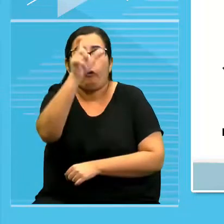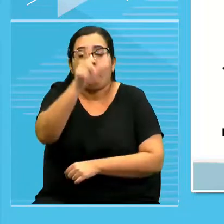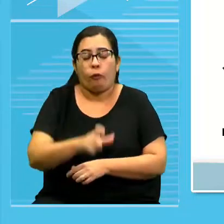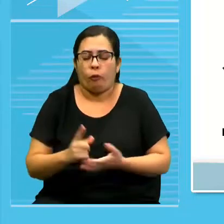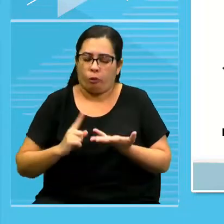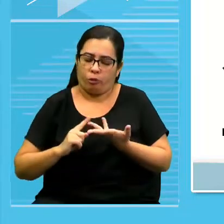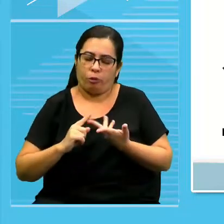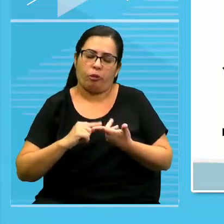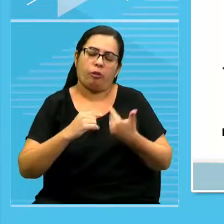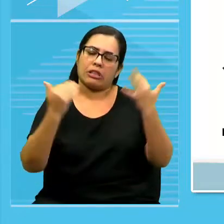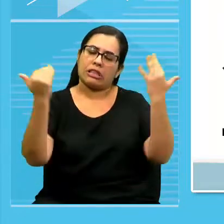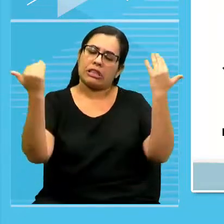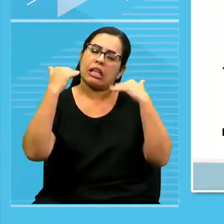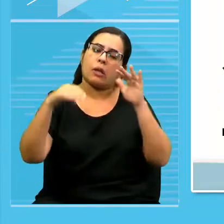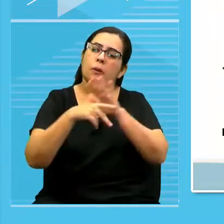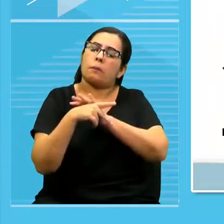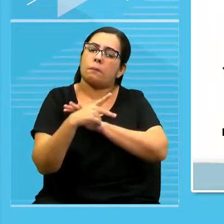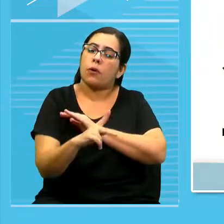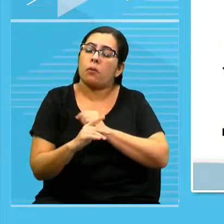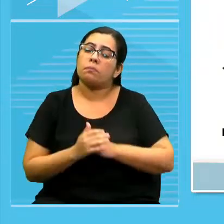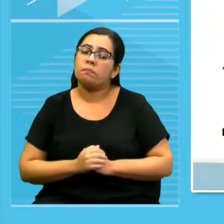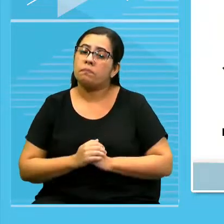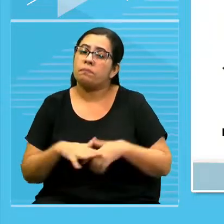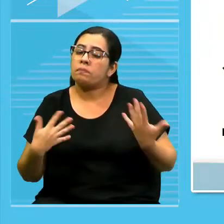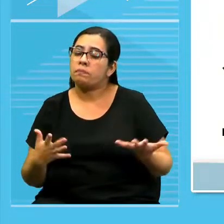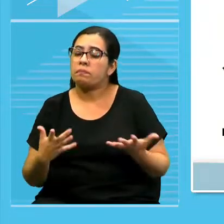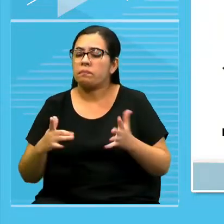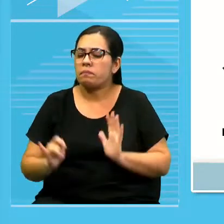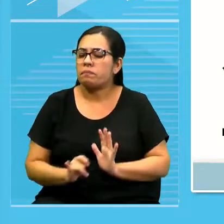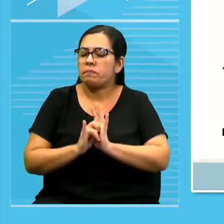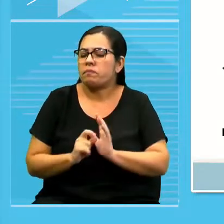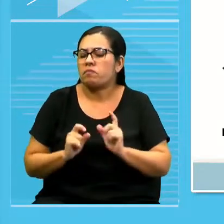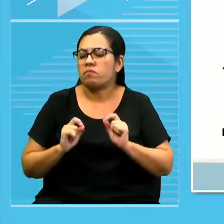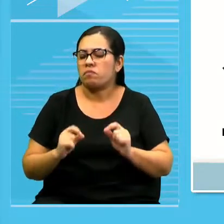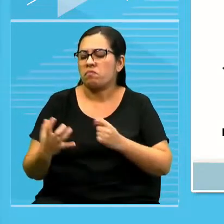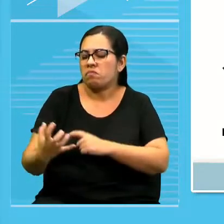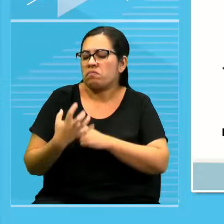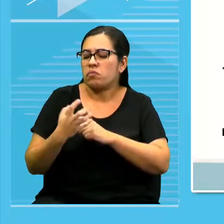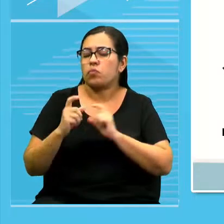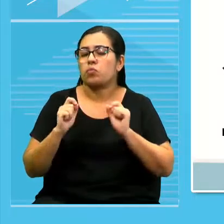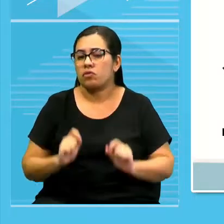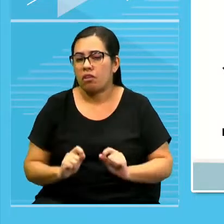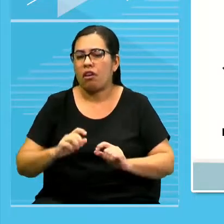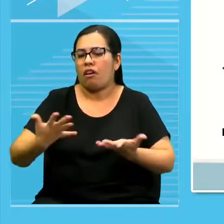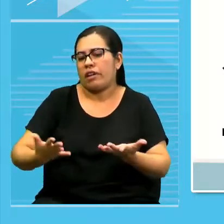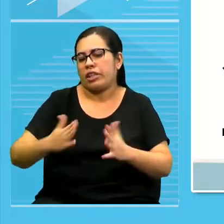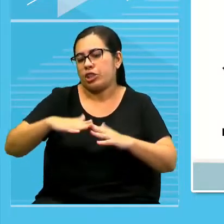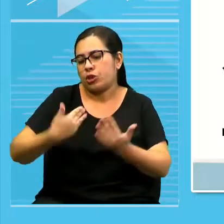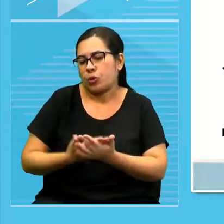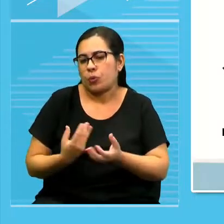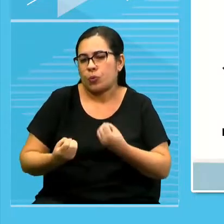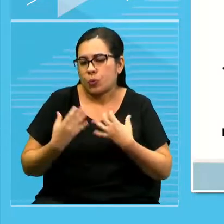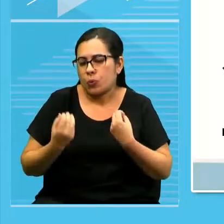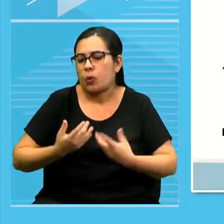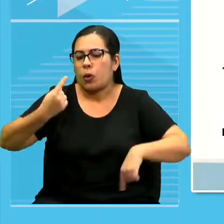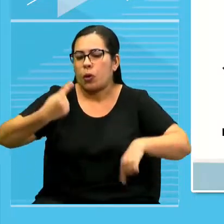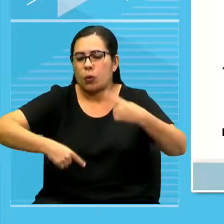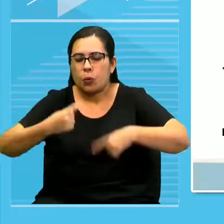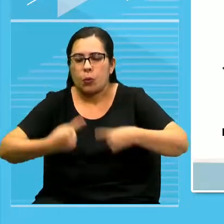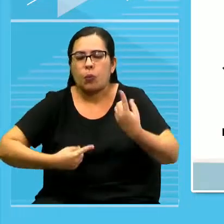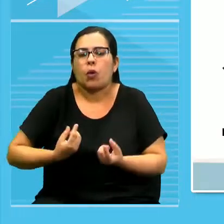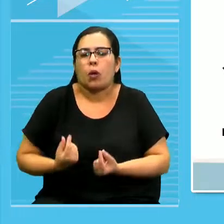quem que influenciar Nossa identidade é a educação dos Pais da escola a economia política